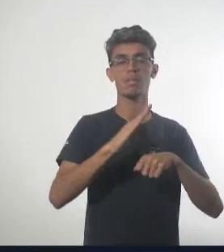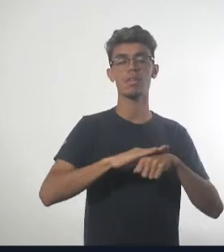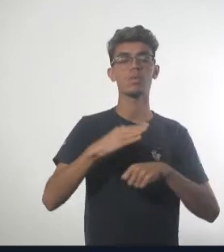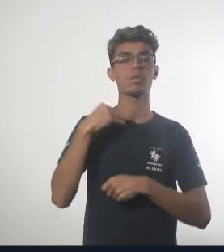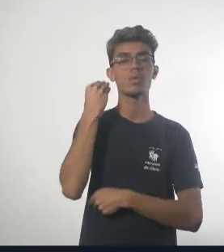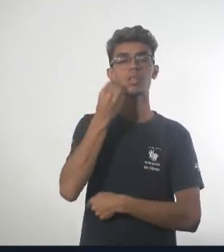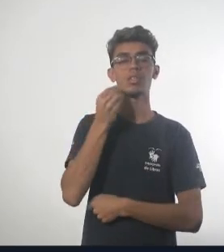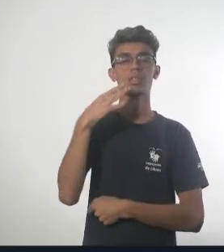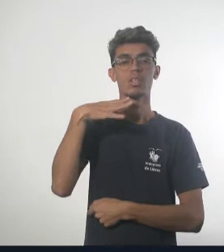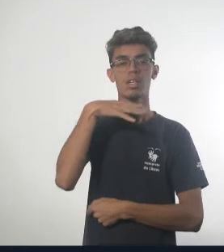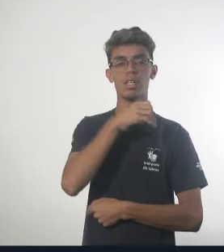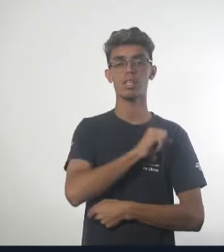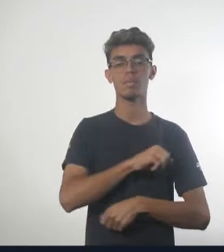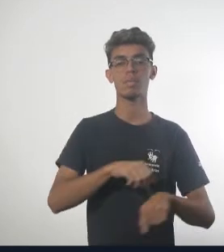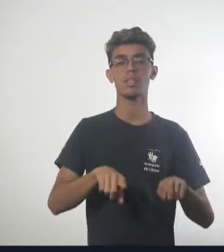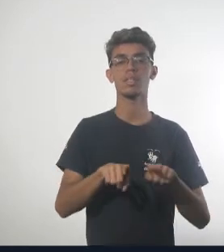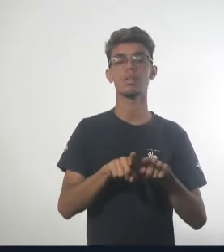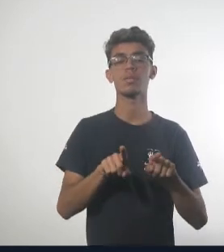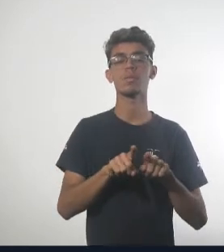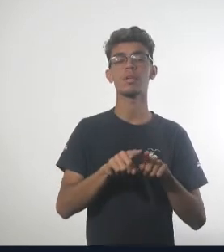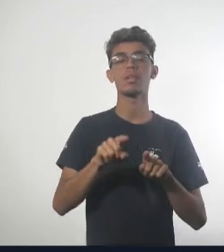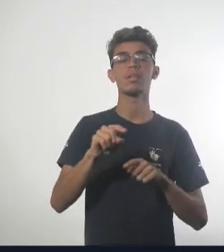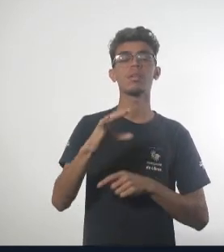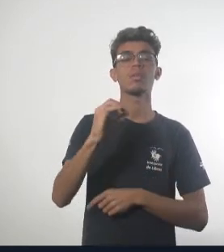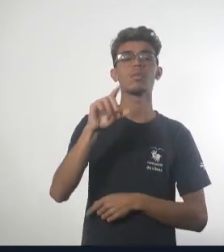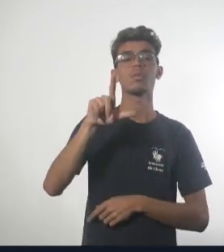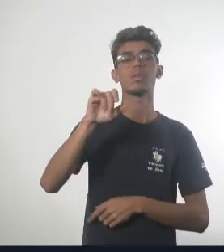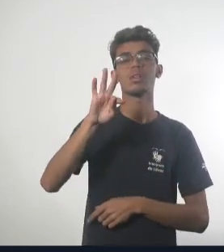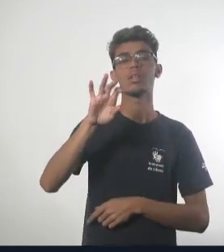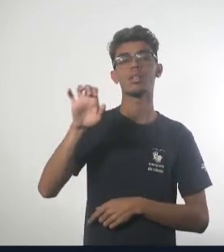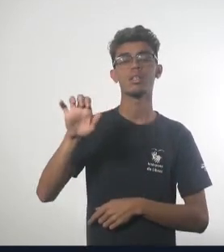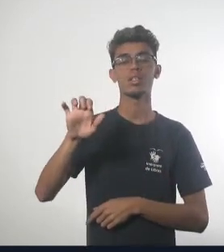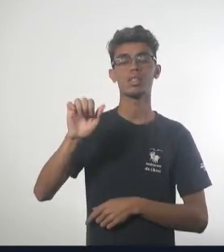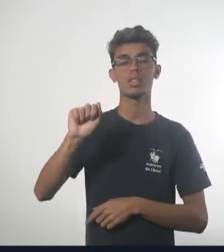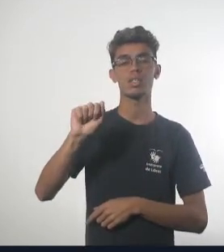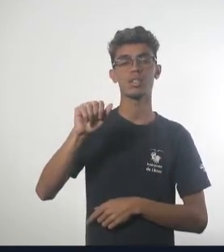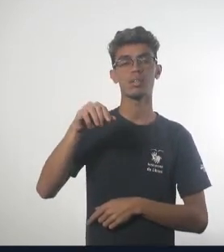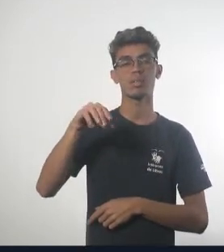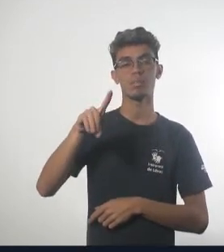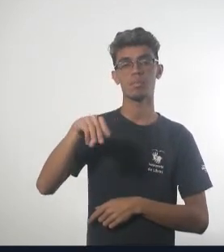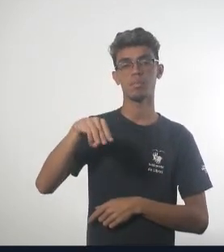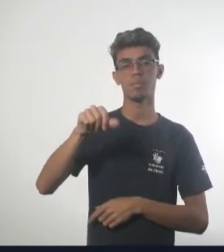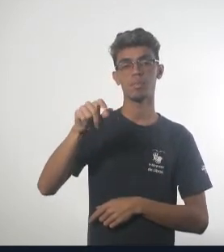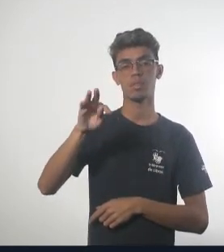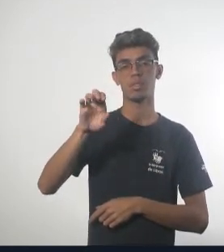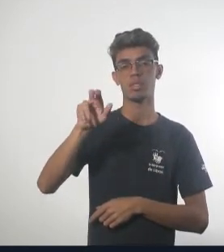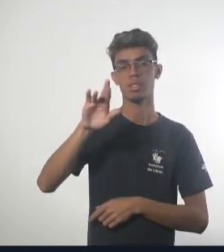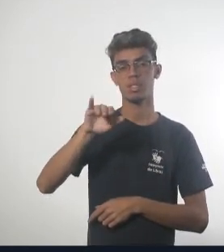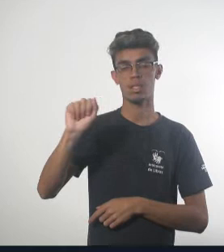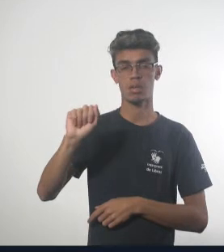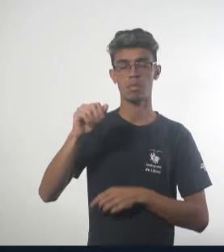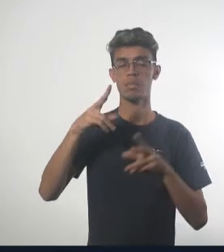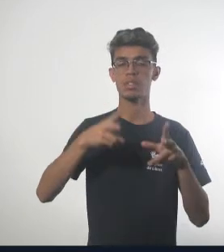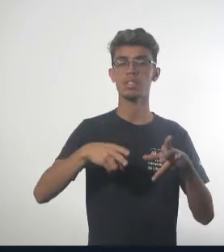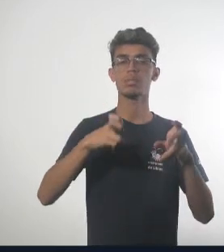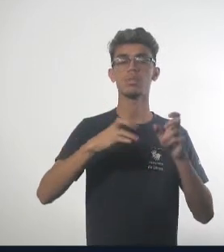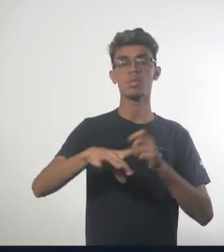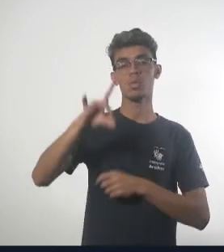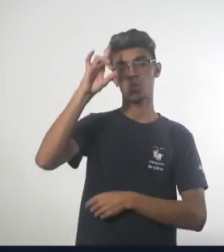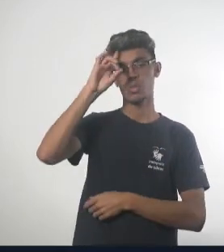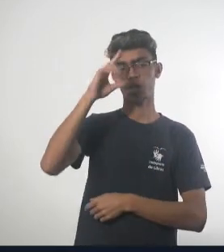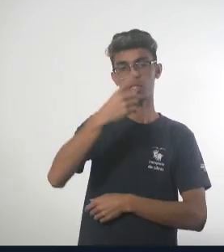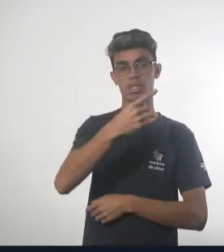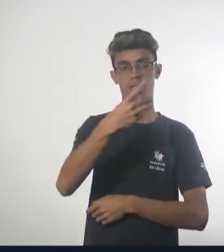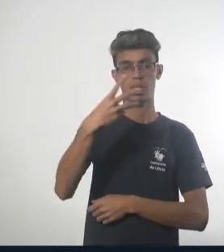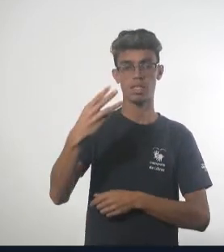antígeno e também coleta de material para PCR dos casos de síndrome gripal identificados no período de 13 a 24 de setembro